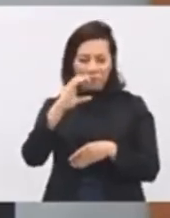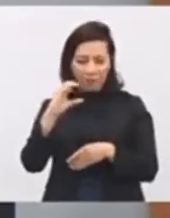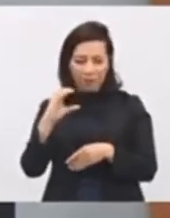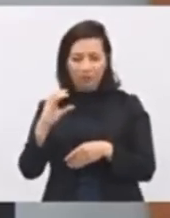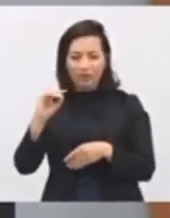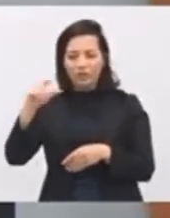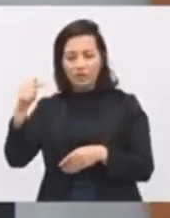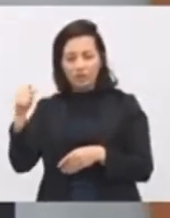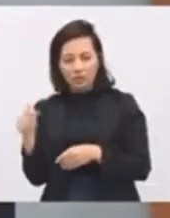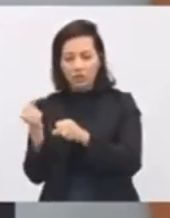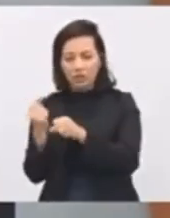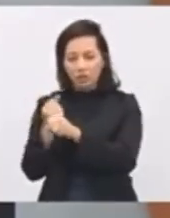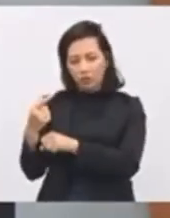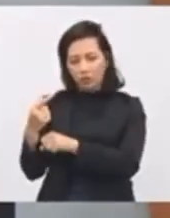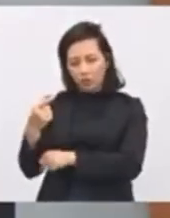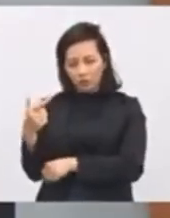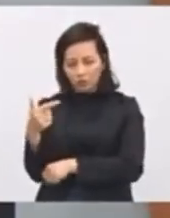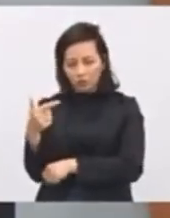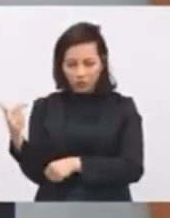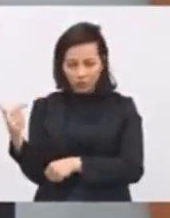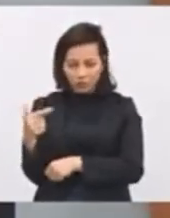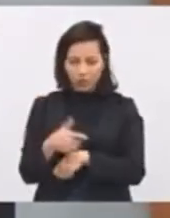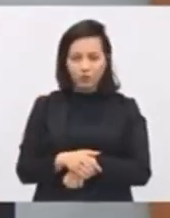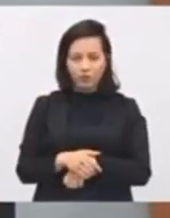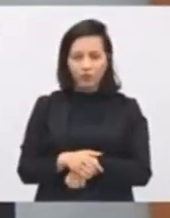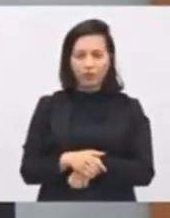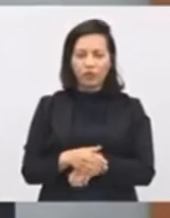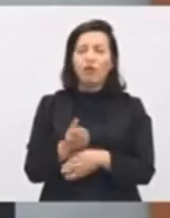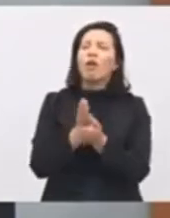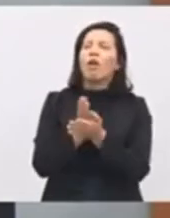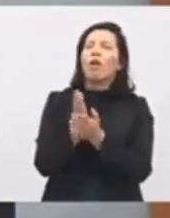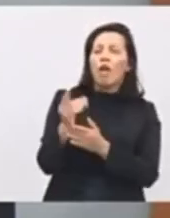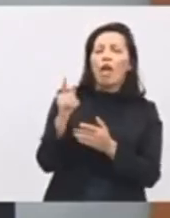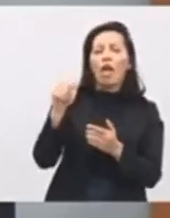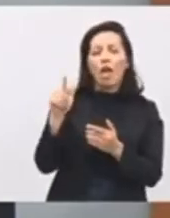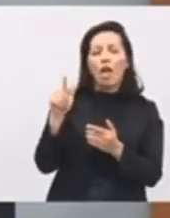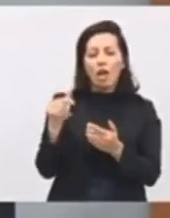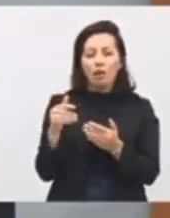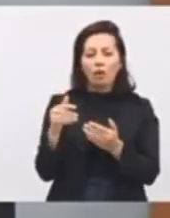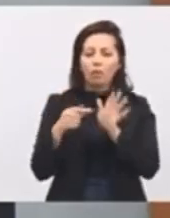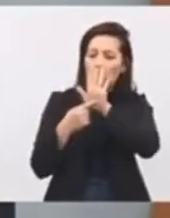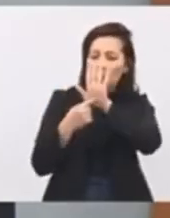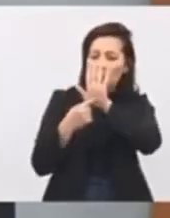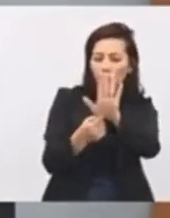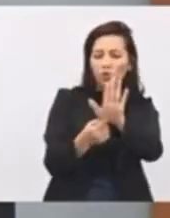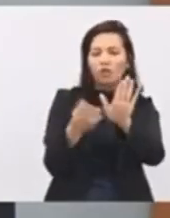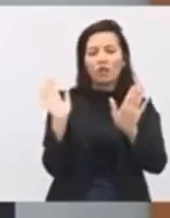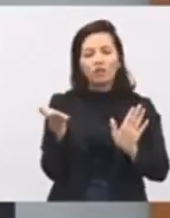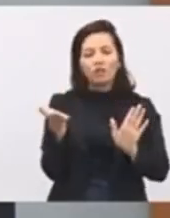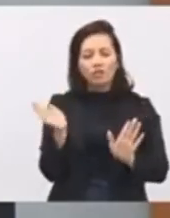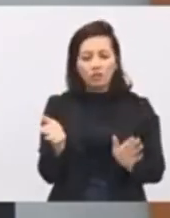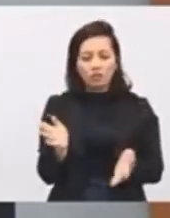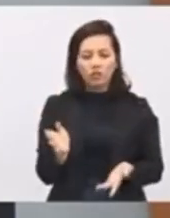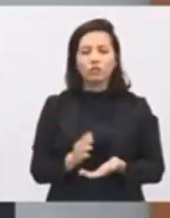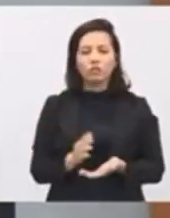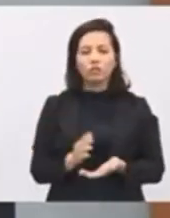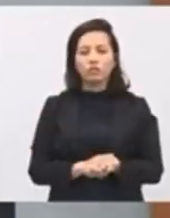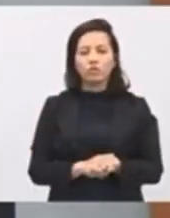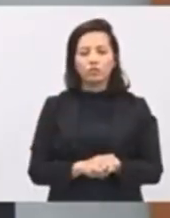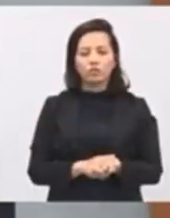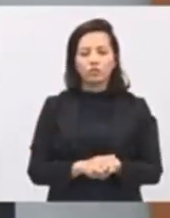07-2022. E o caminho é exatamente o caminho já exposto aqui. Os membros